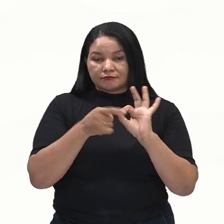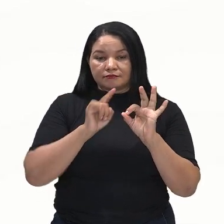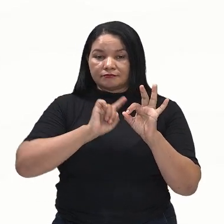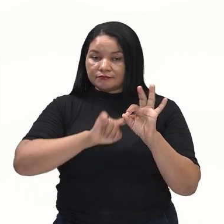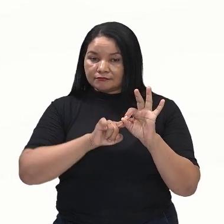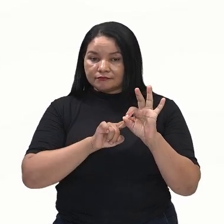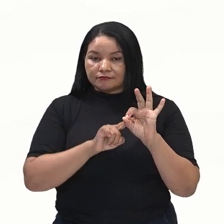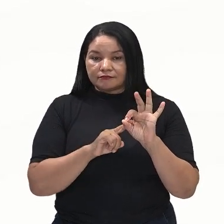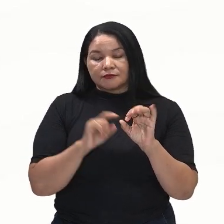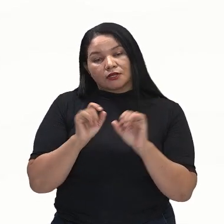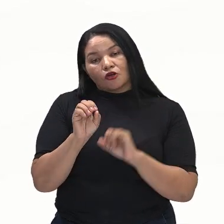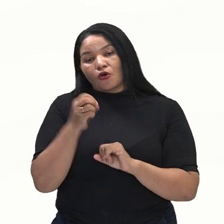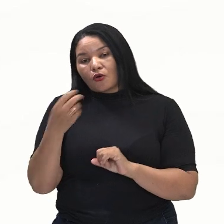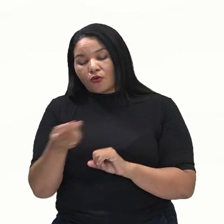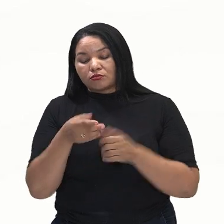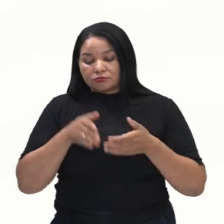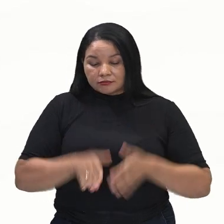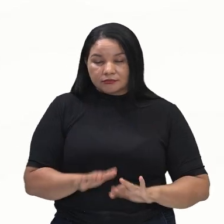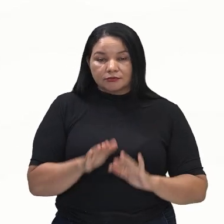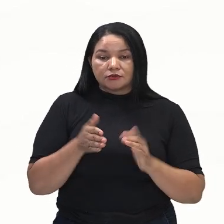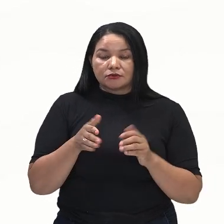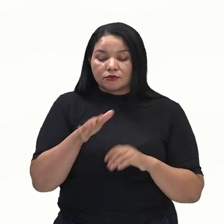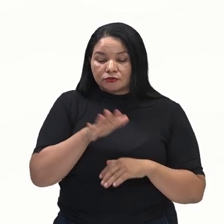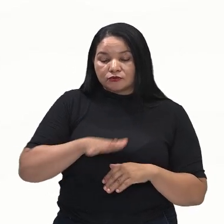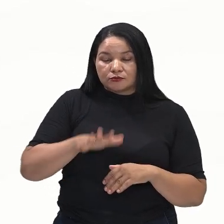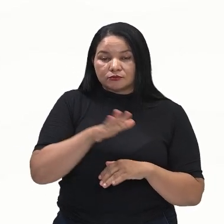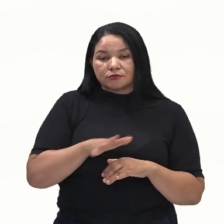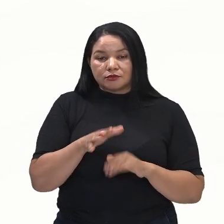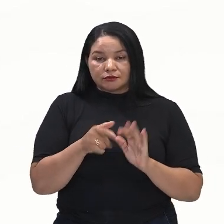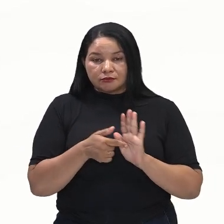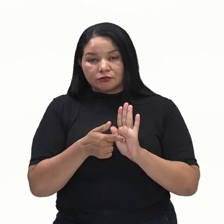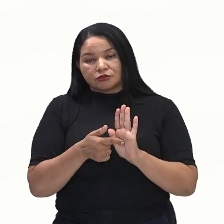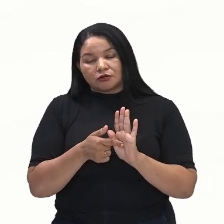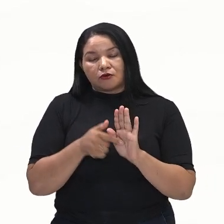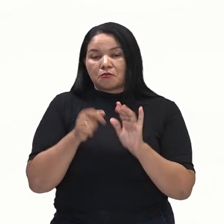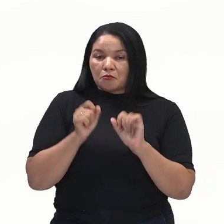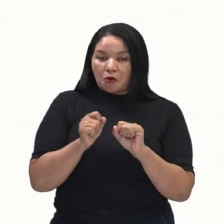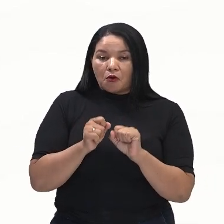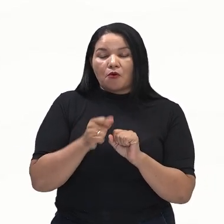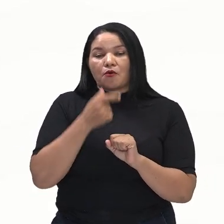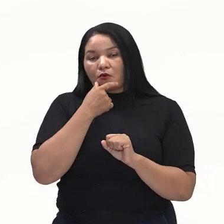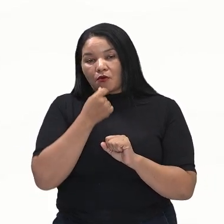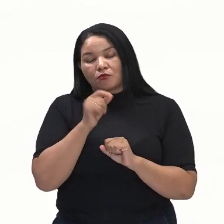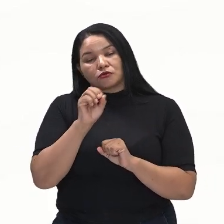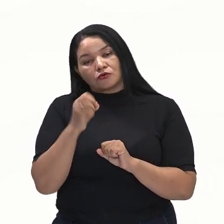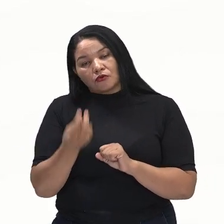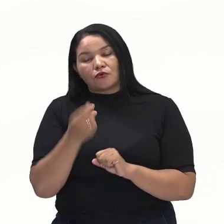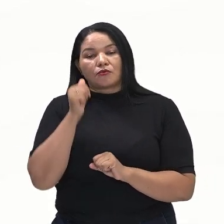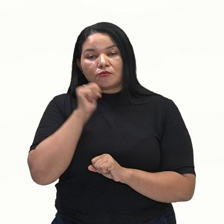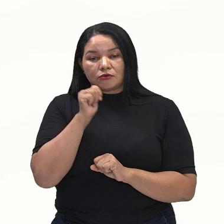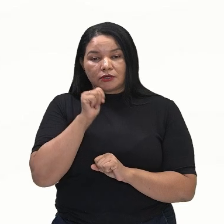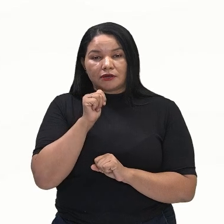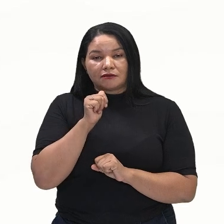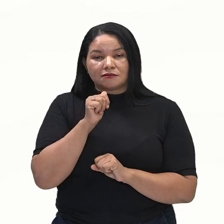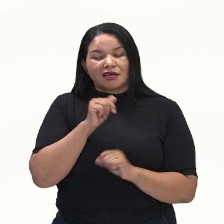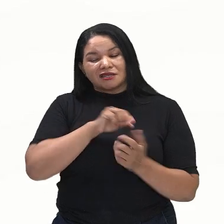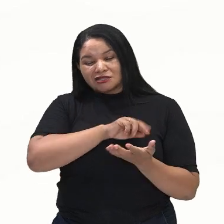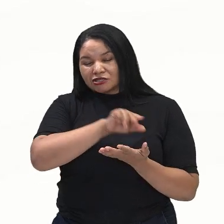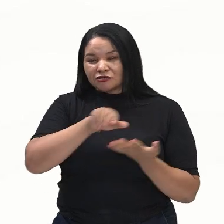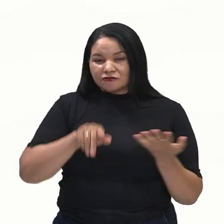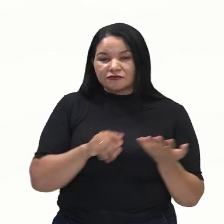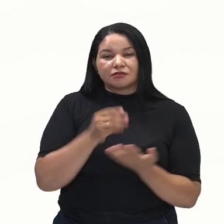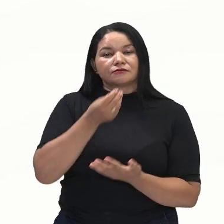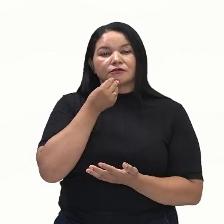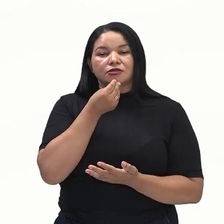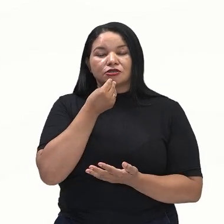o nascimento de uma criança, o espaço amostral é menina ou é menino, tá? Então, a gente tem vários experimentos